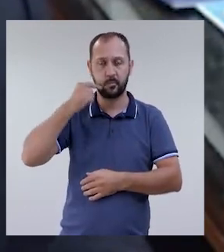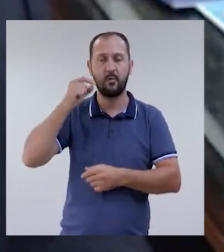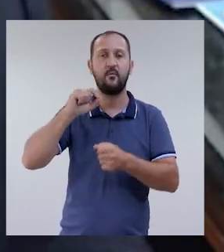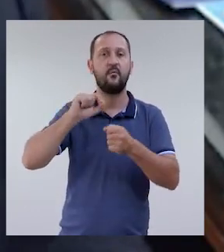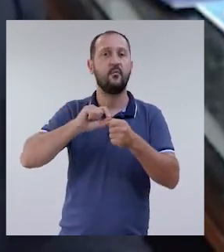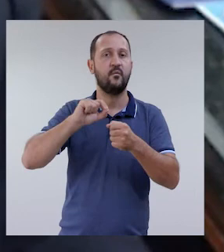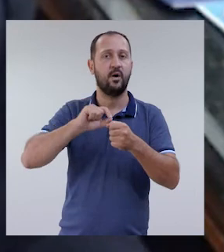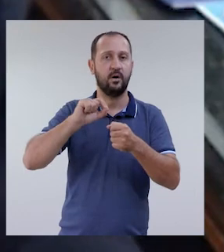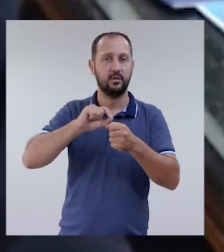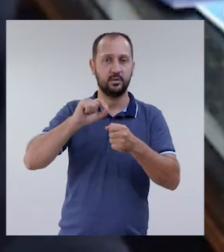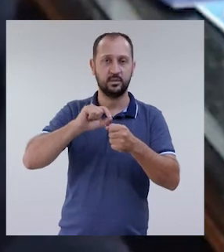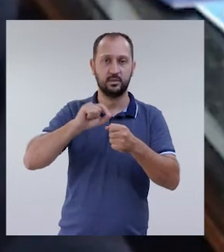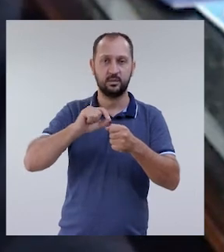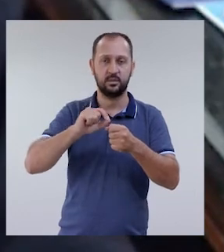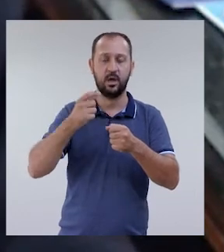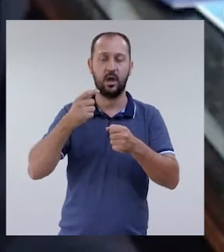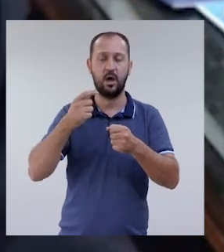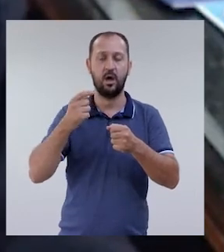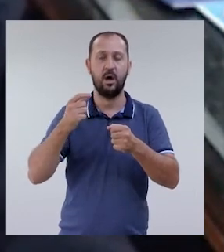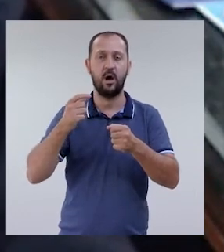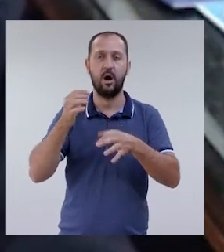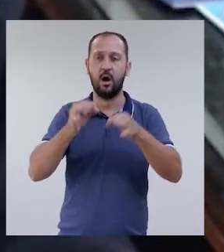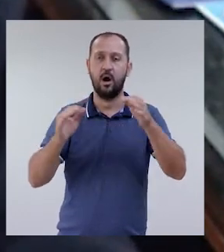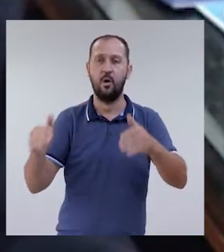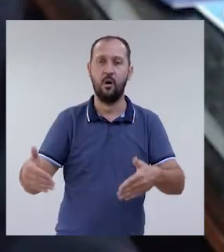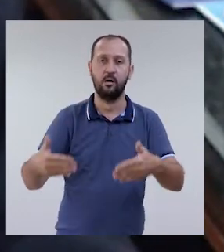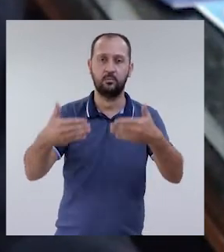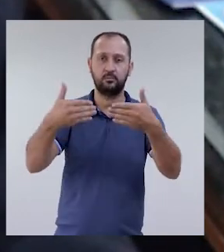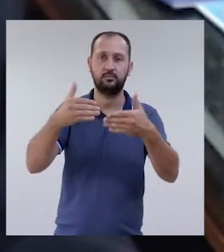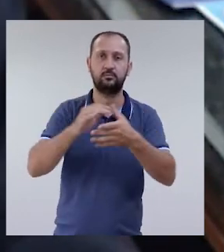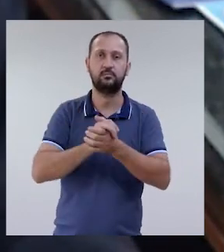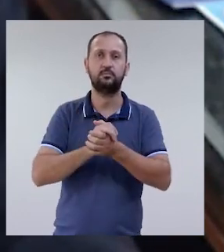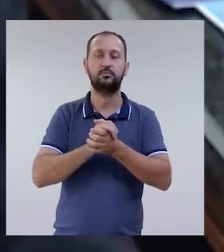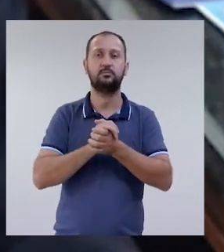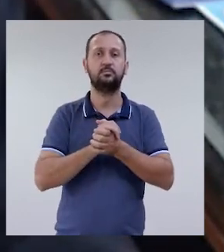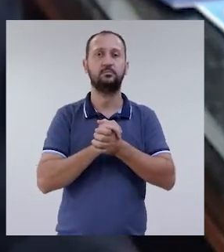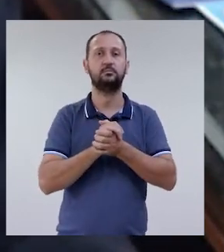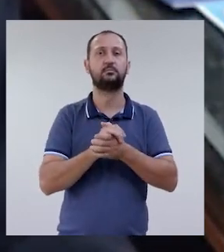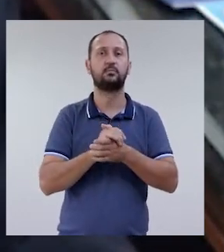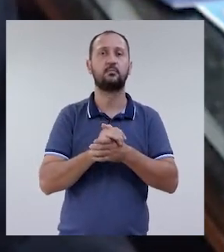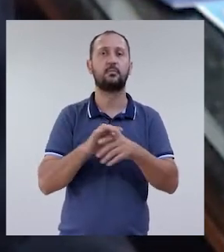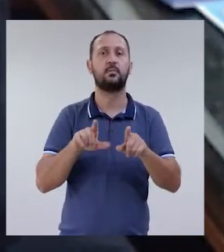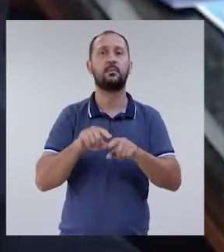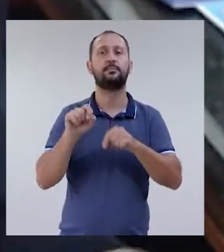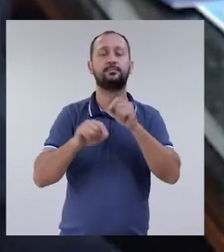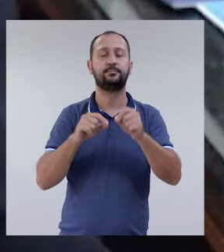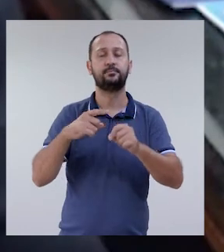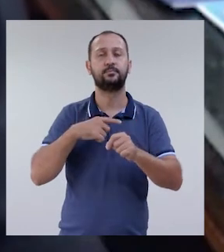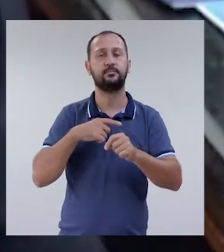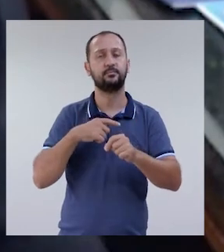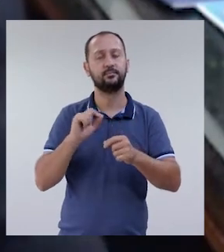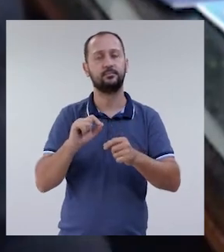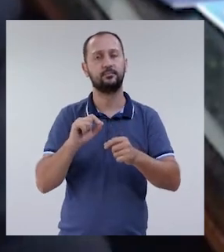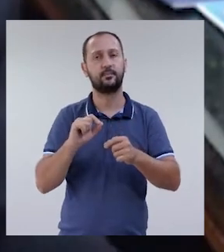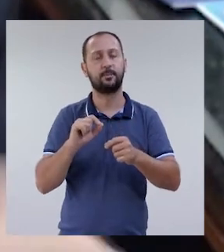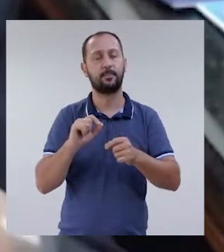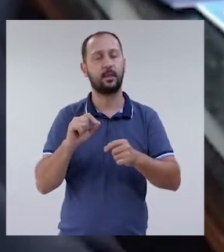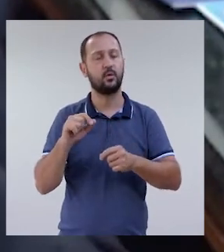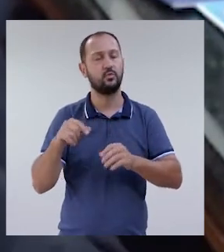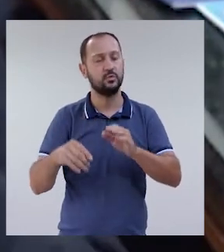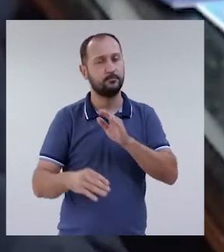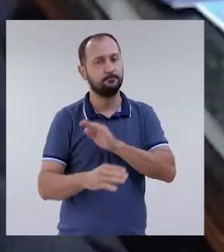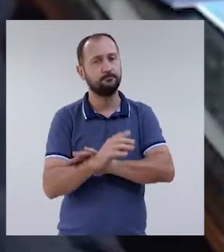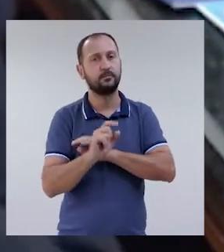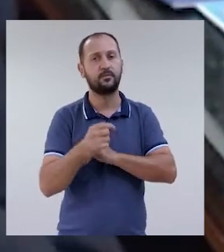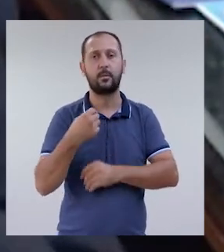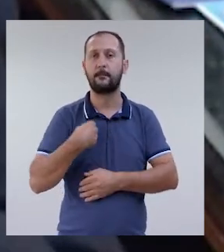advogados que irão realizar audiências ou algum ato, as partes que comprovarem